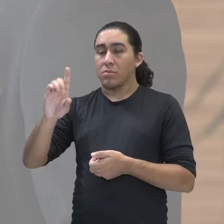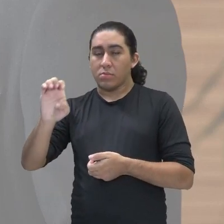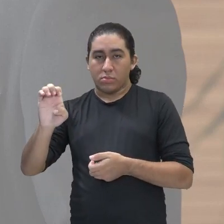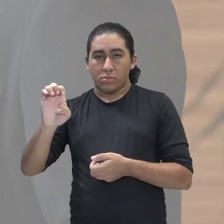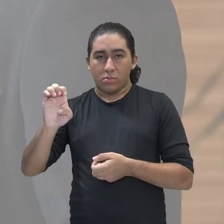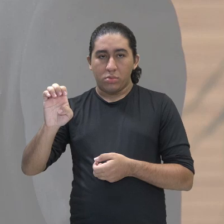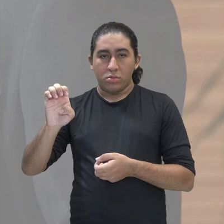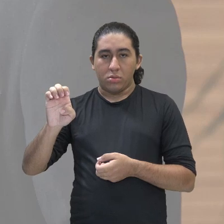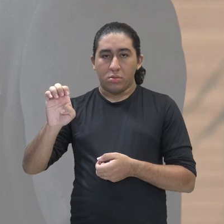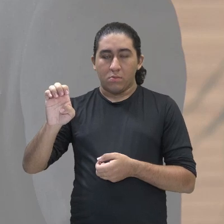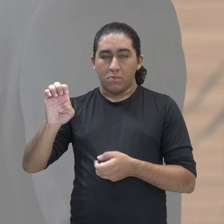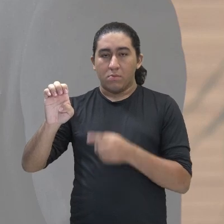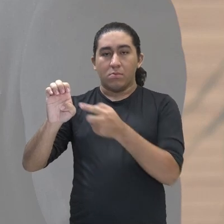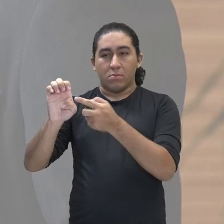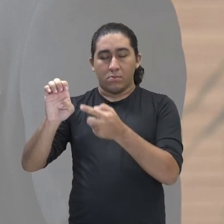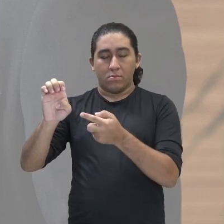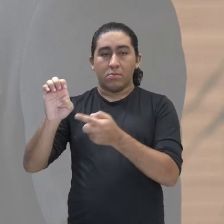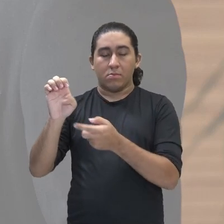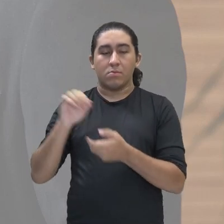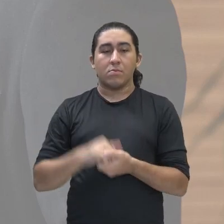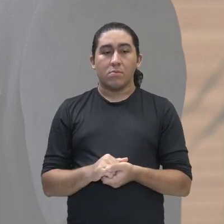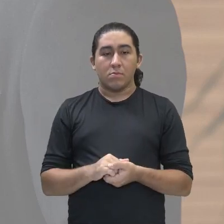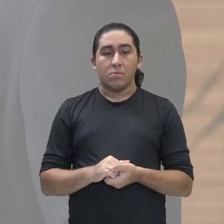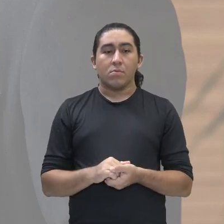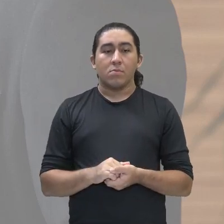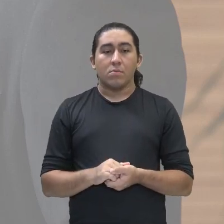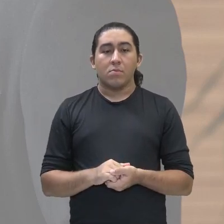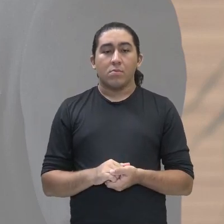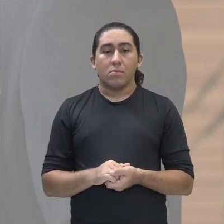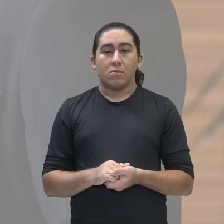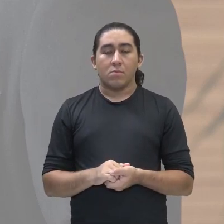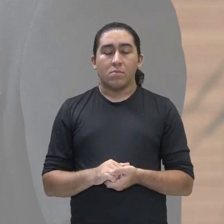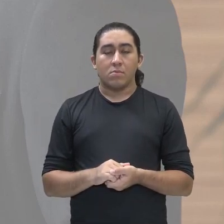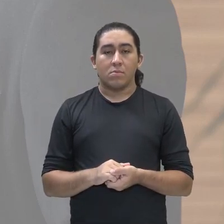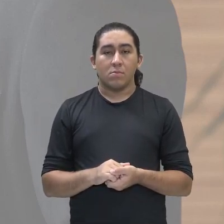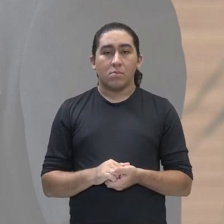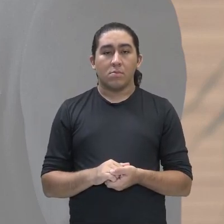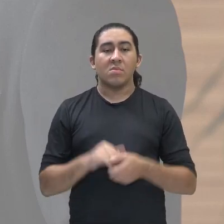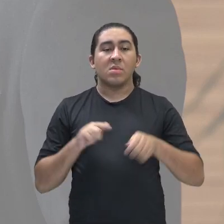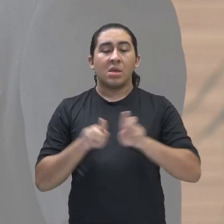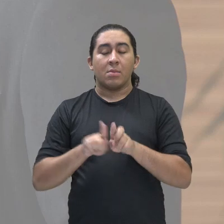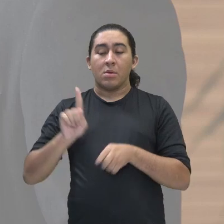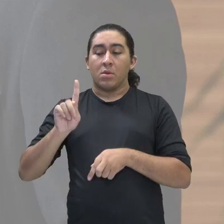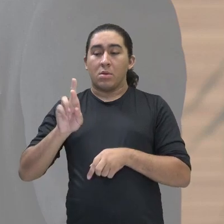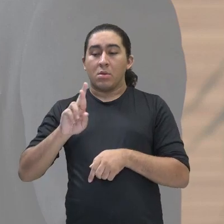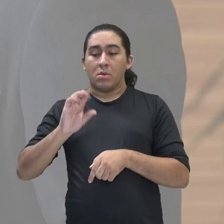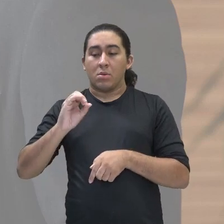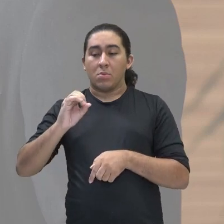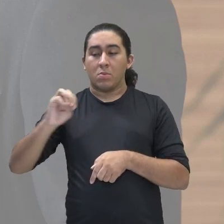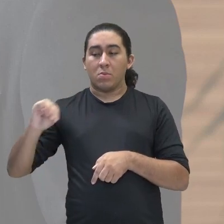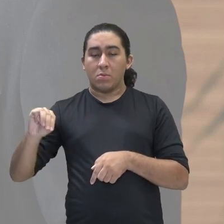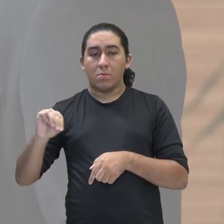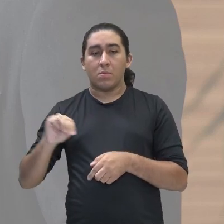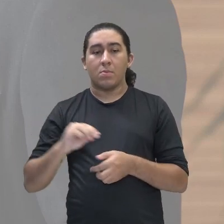Mostrando. Fiancé. Fiancé, que é a noiva.